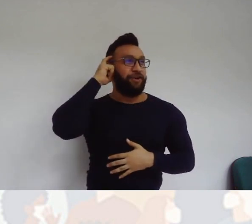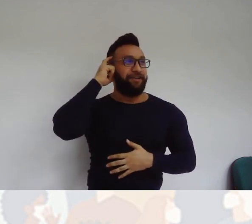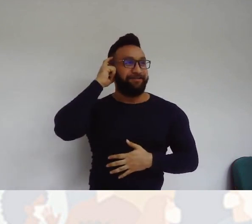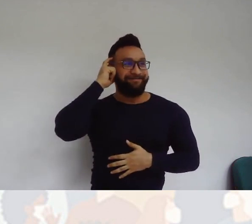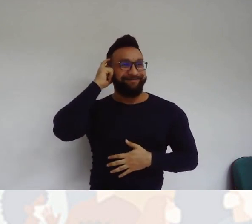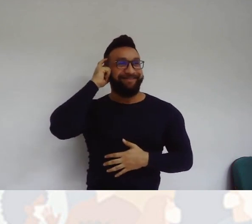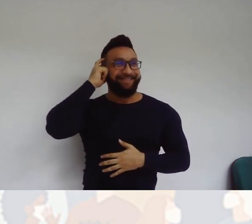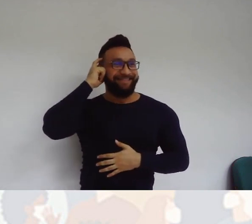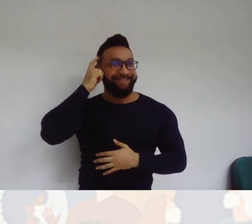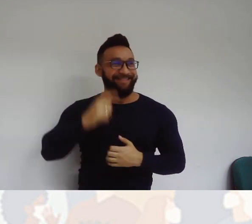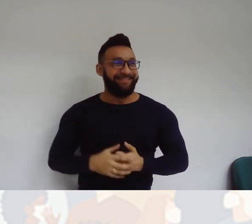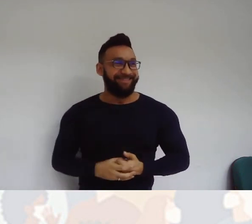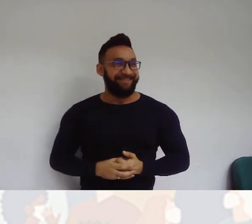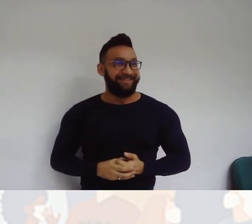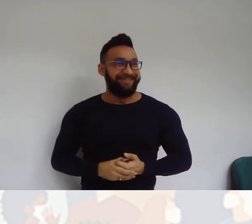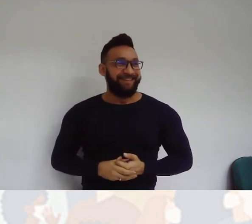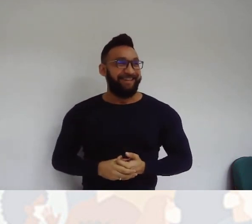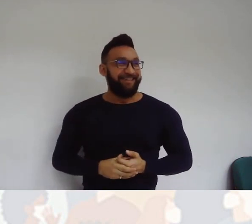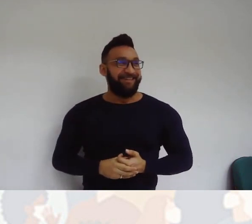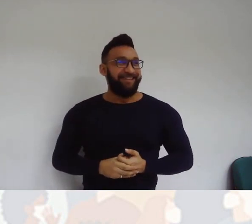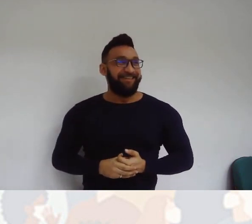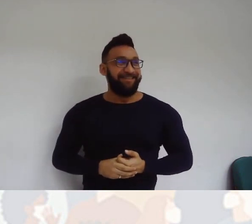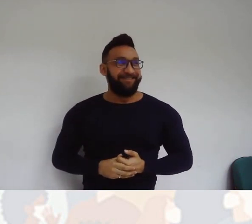nome? João? Joel?